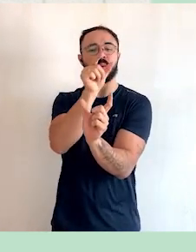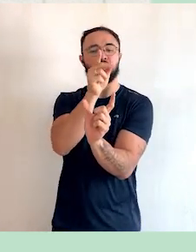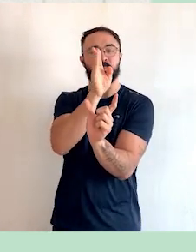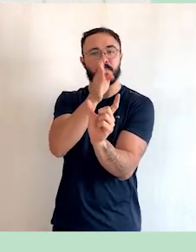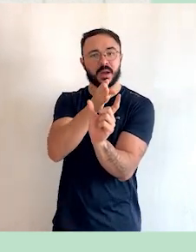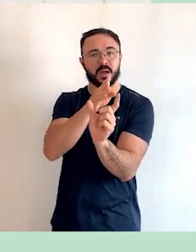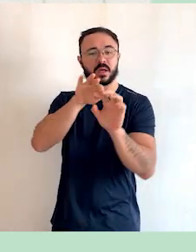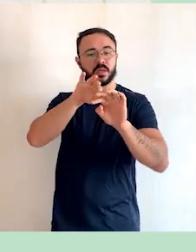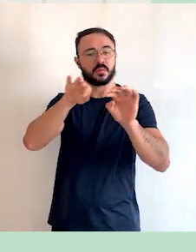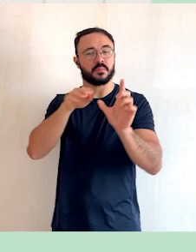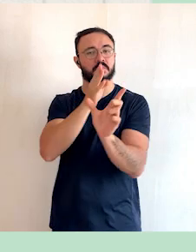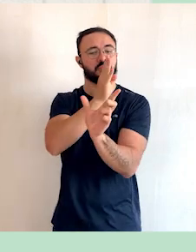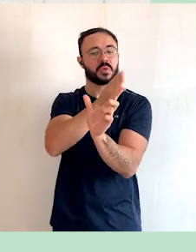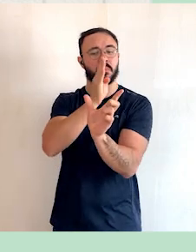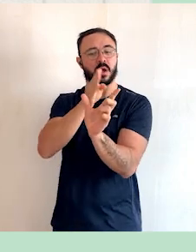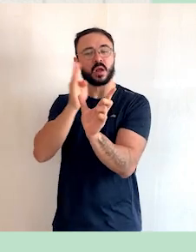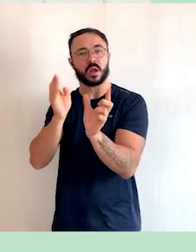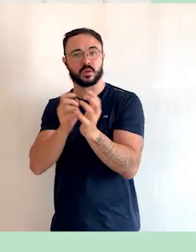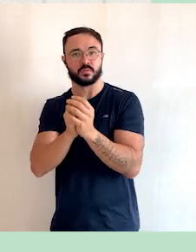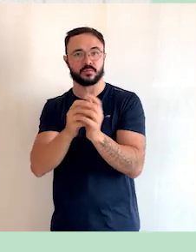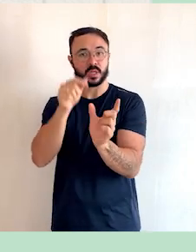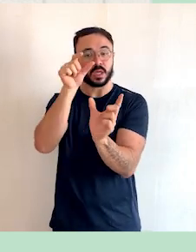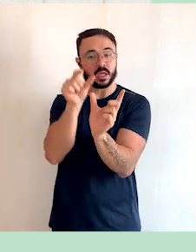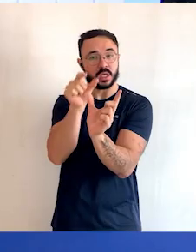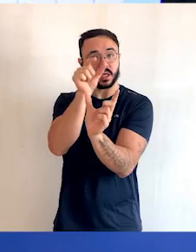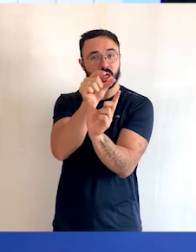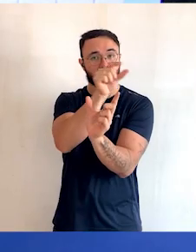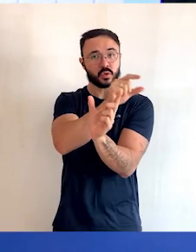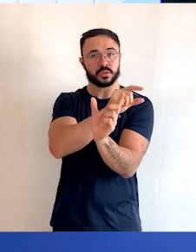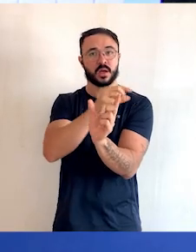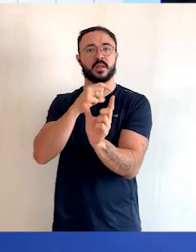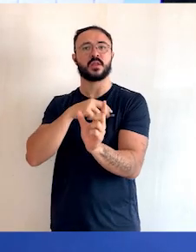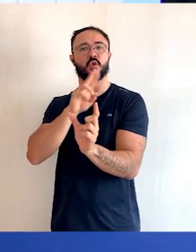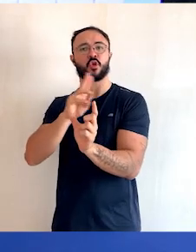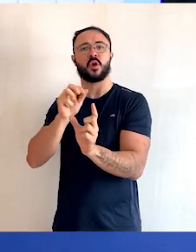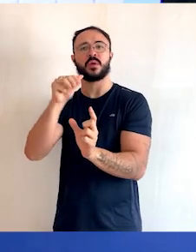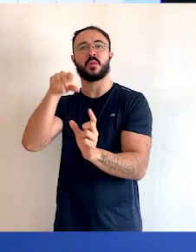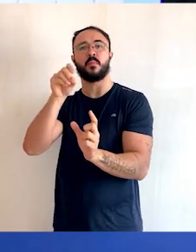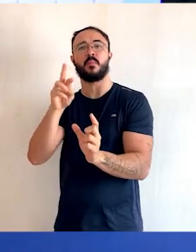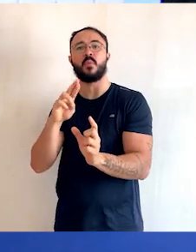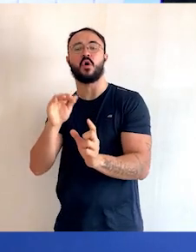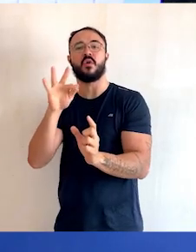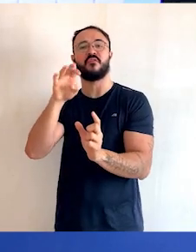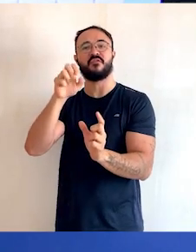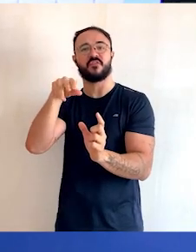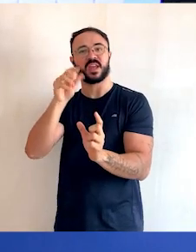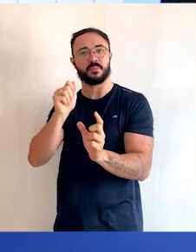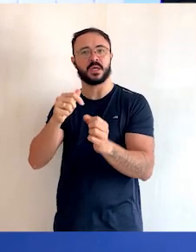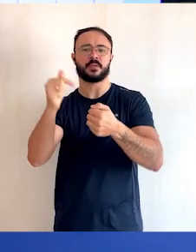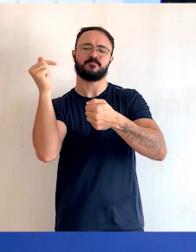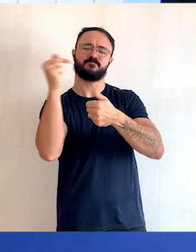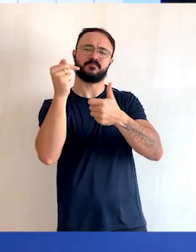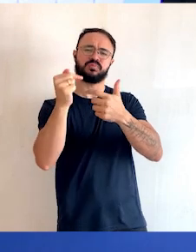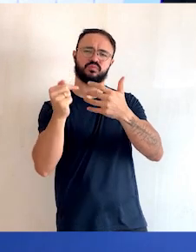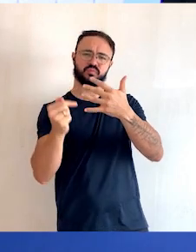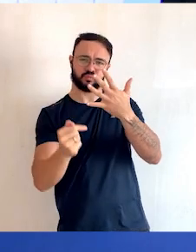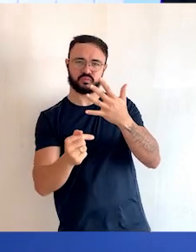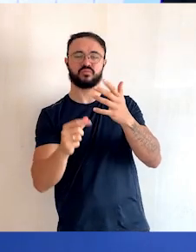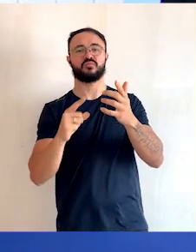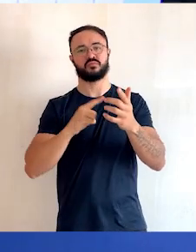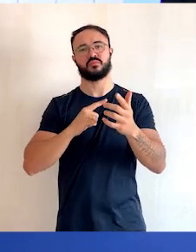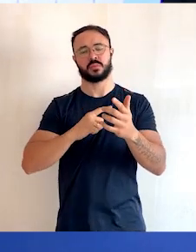a essas unidades damos o nome de morfemas. Eles são classificados como desinência, raiz,